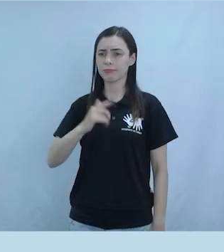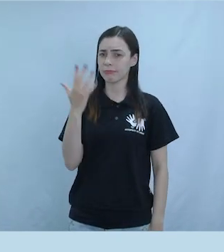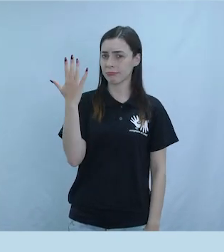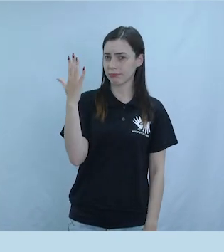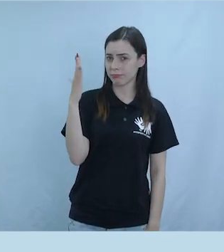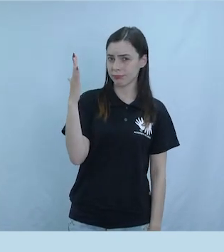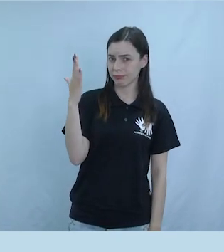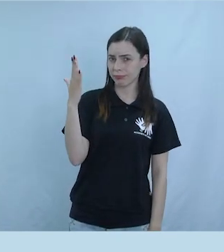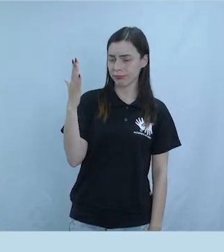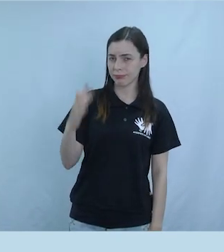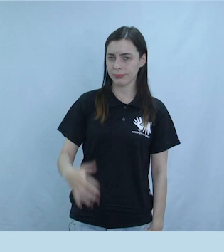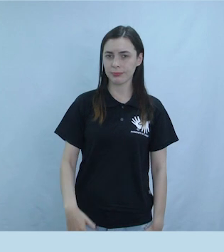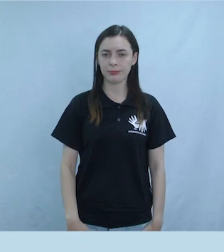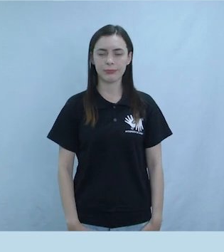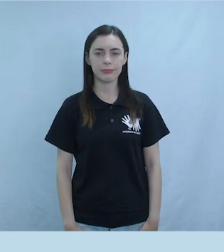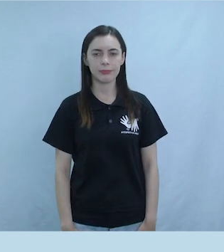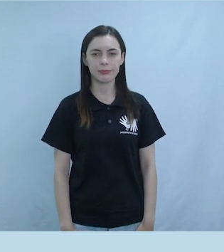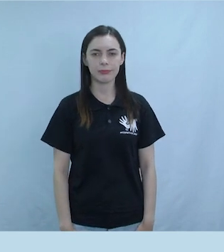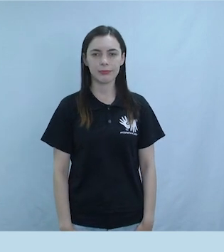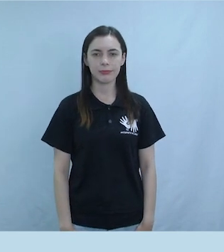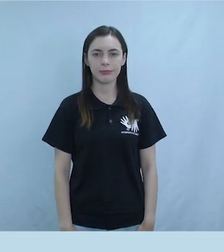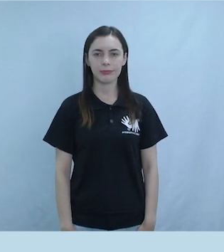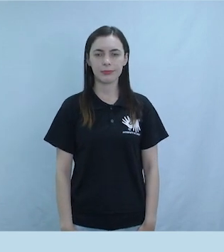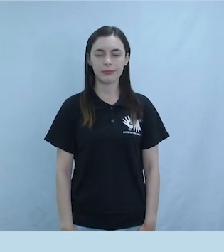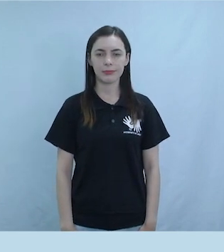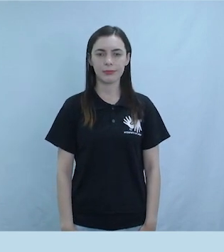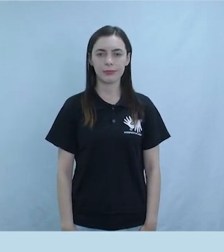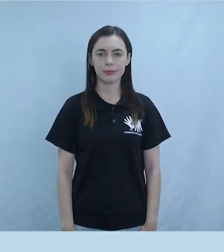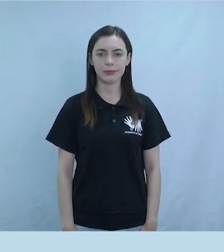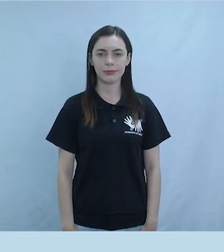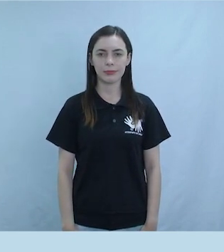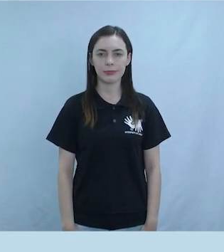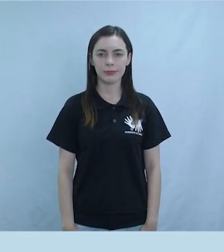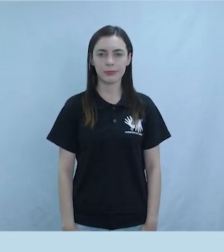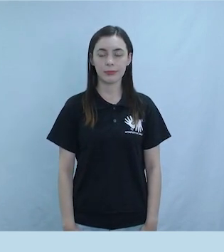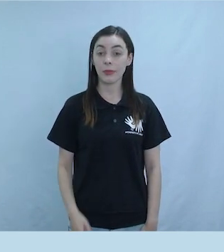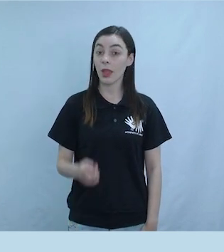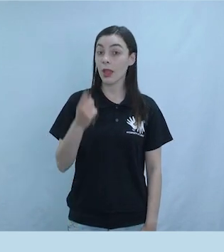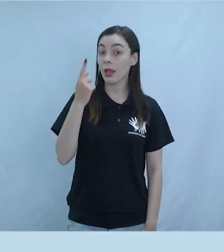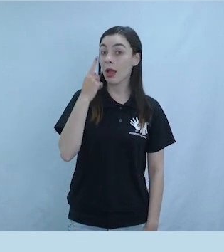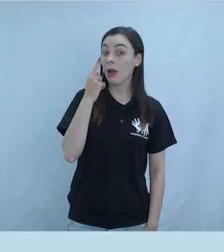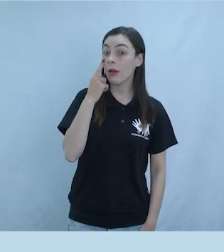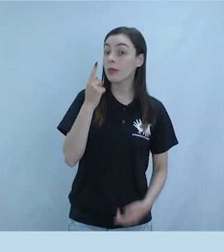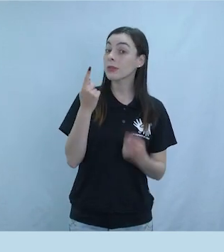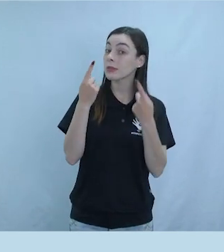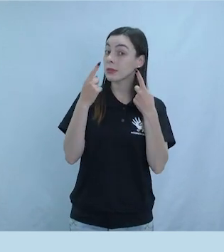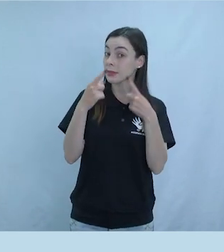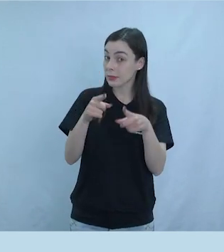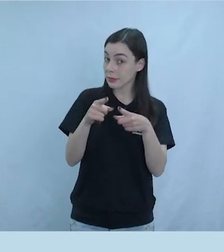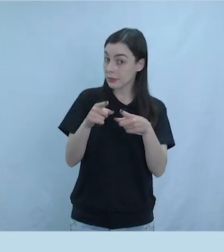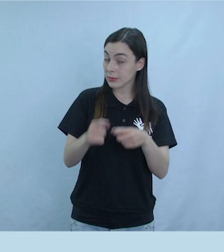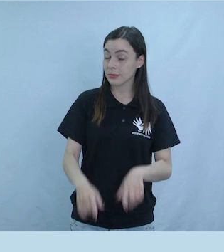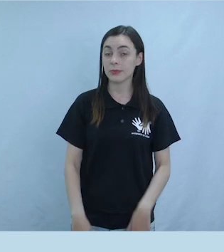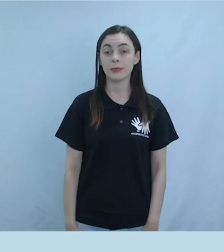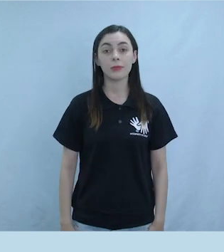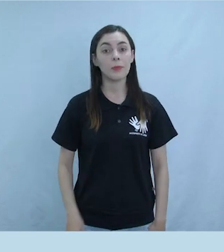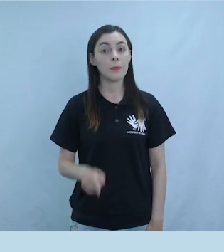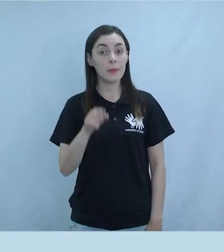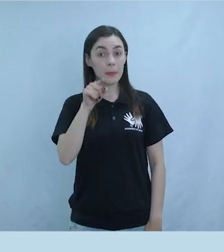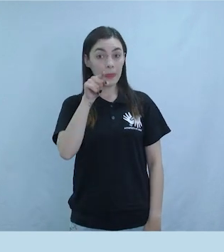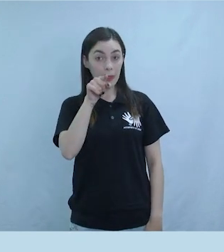espelhos. Olhem aqui ao lado da imagem também, tem um espelho. Vá, olha só agora o desafio para